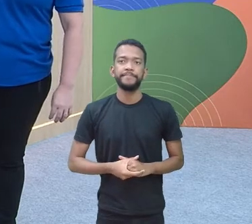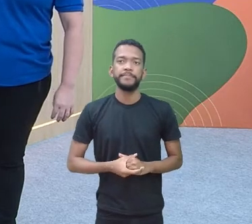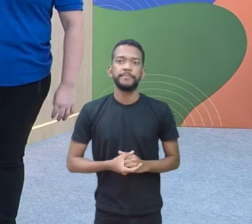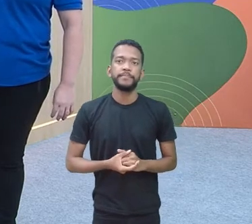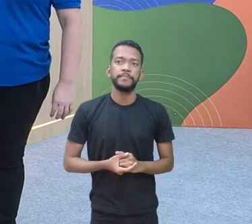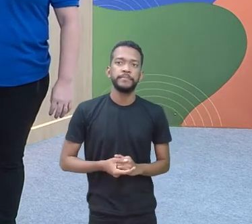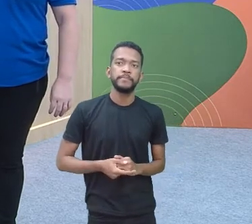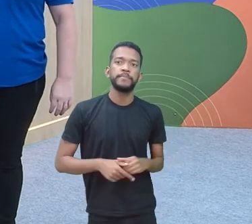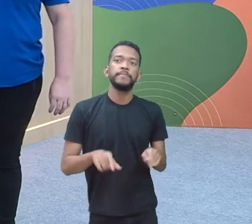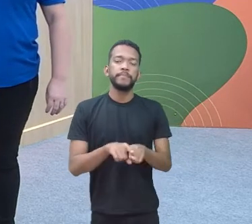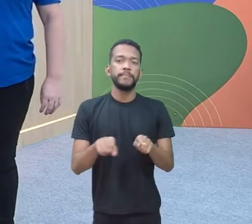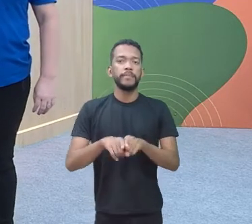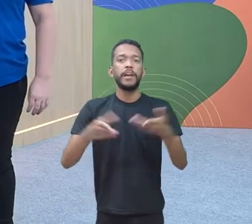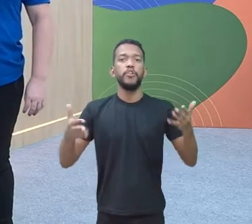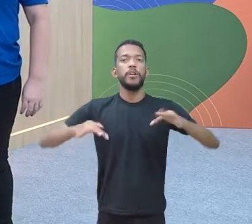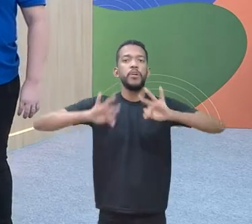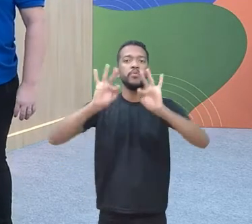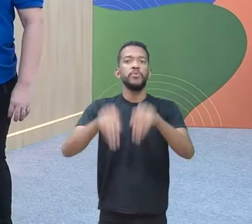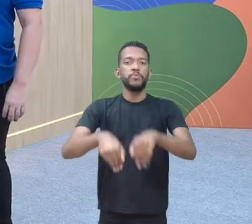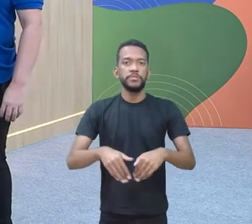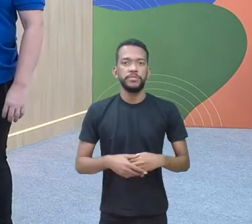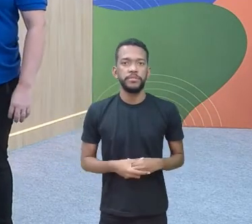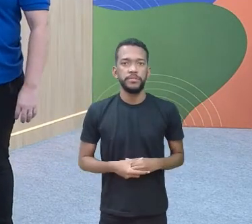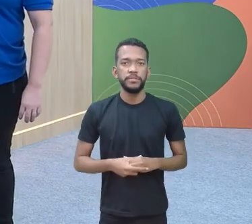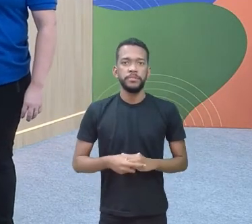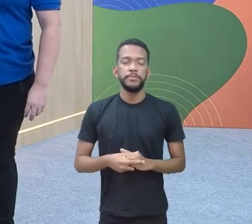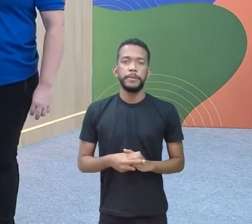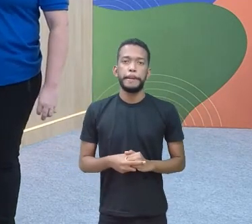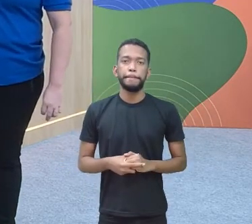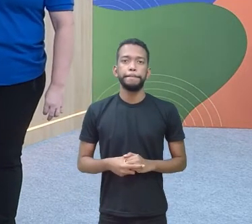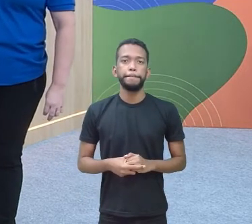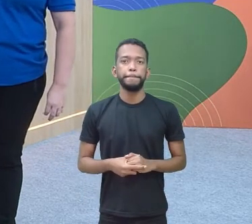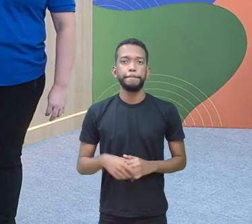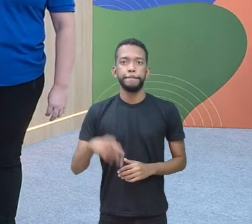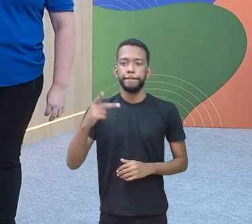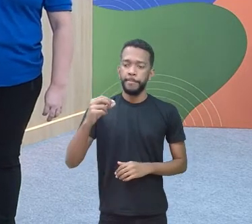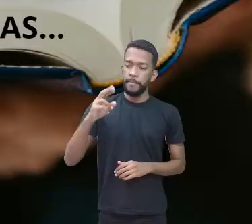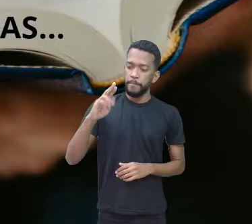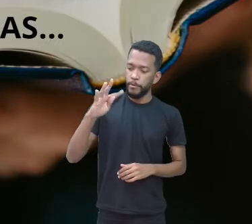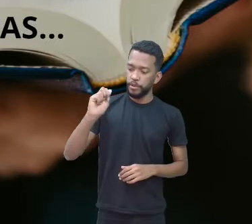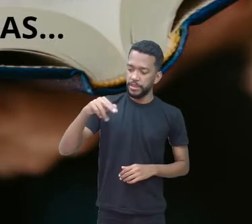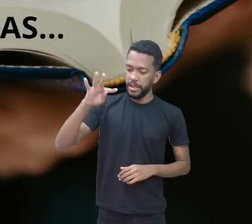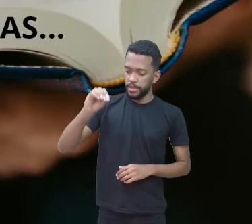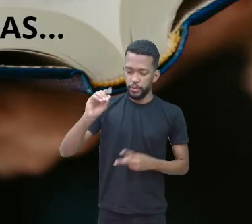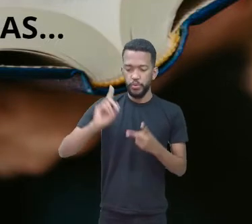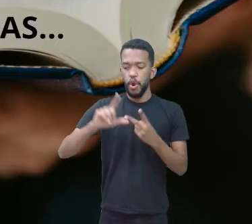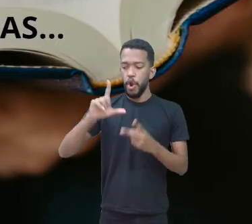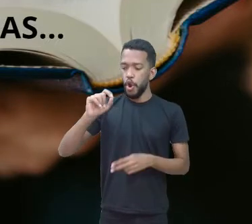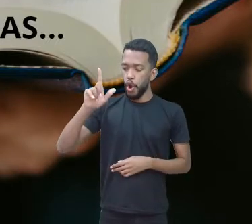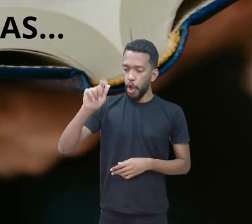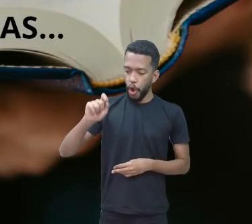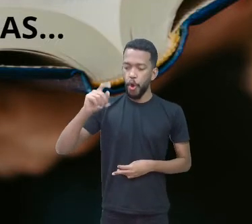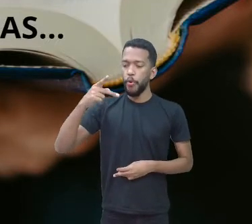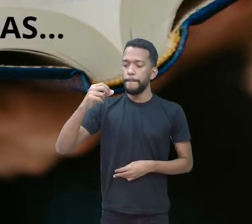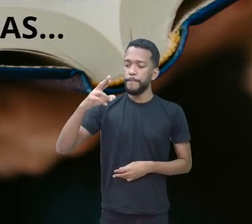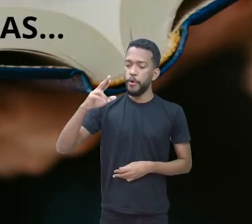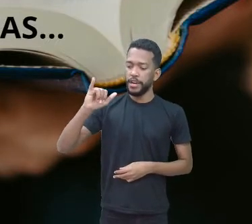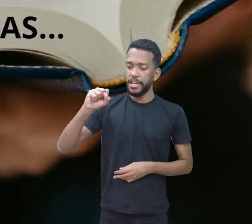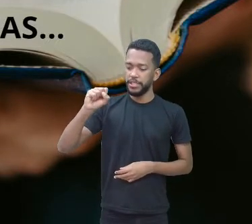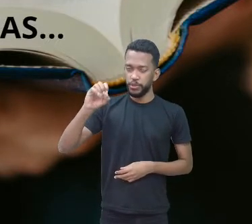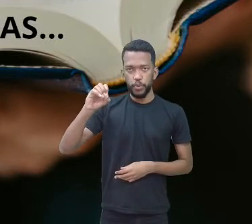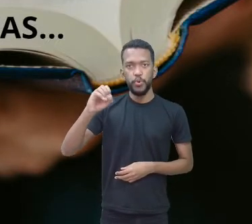Nós temos aqui as conclusivas. E aí nós temos, portanto, logo, por isso,